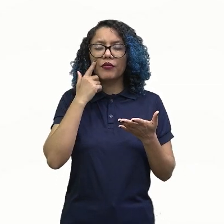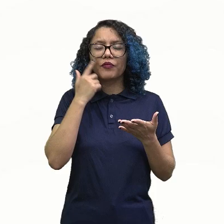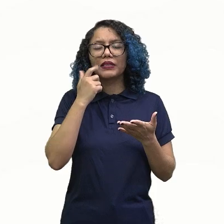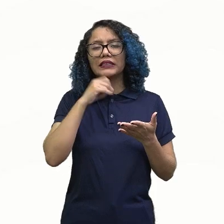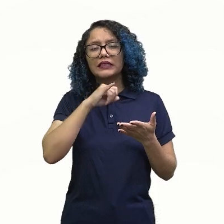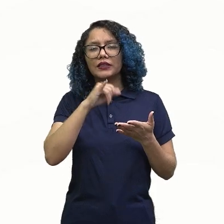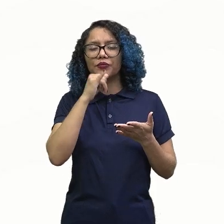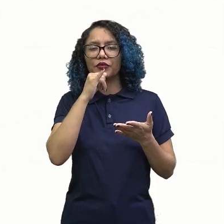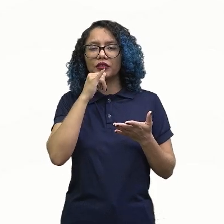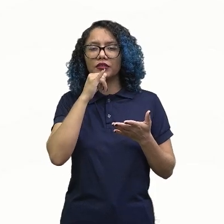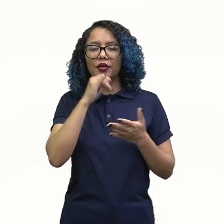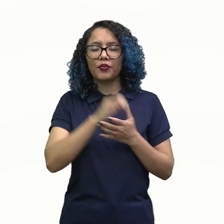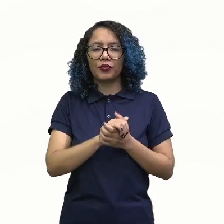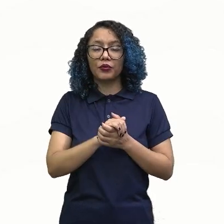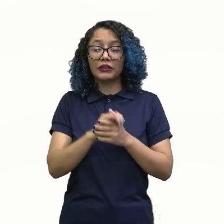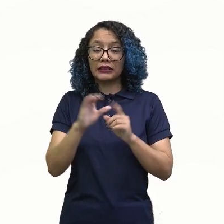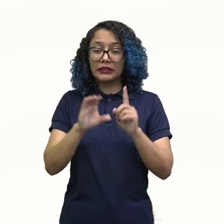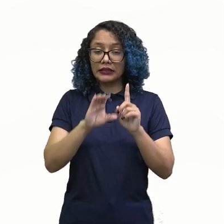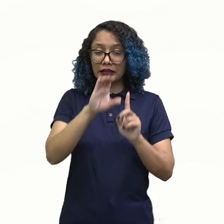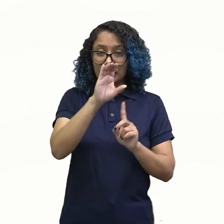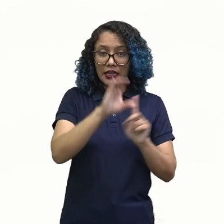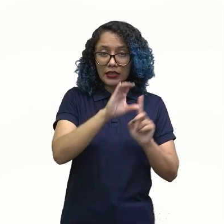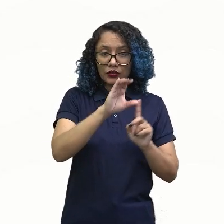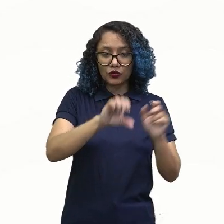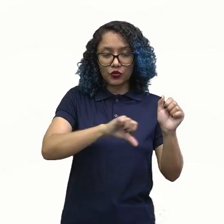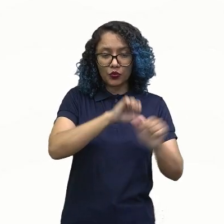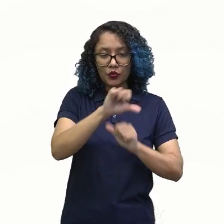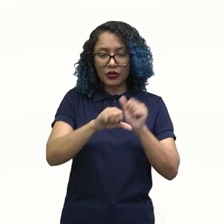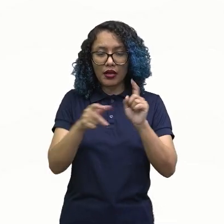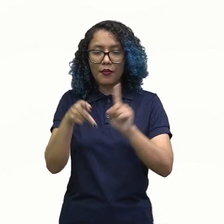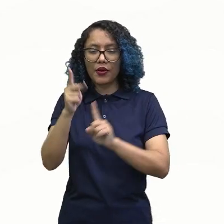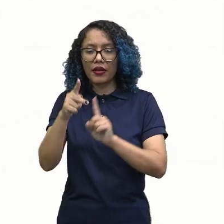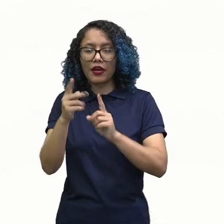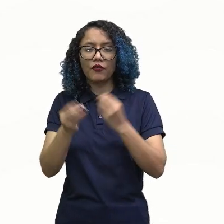quiser transformar de Celsius para